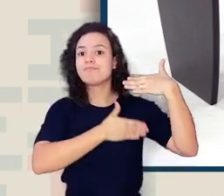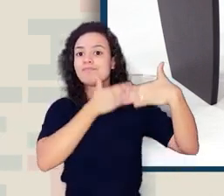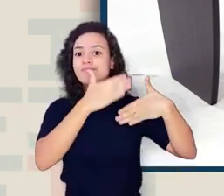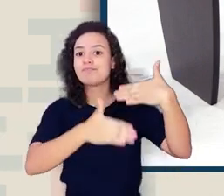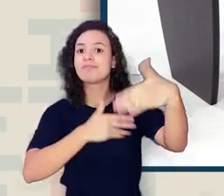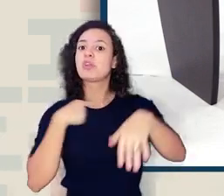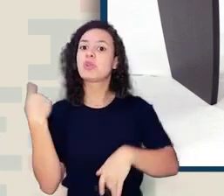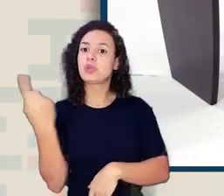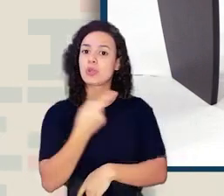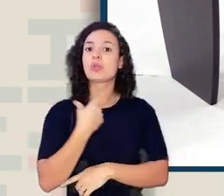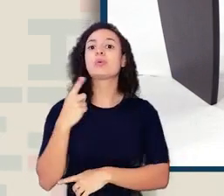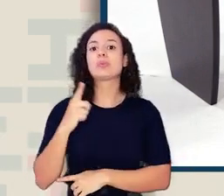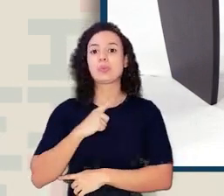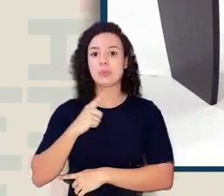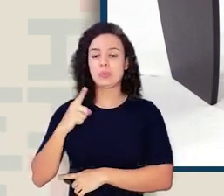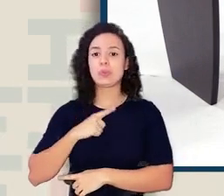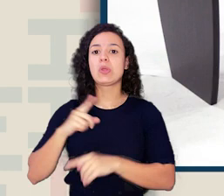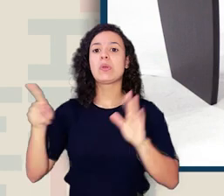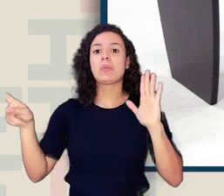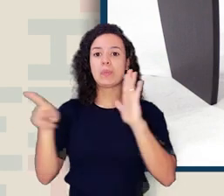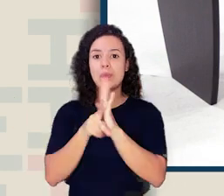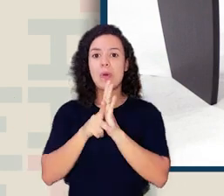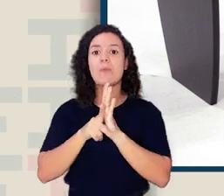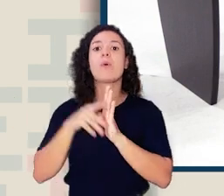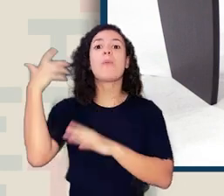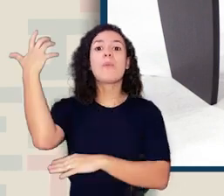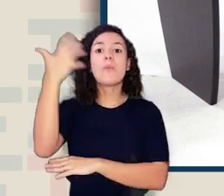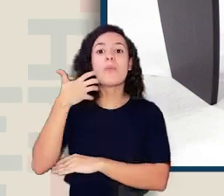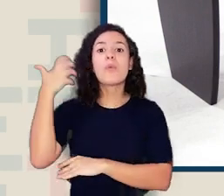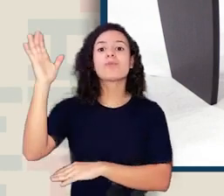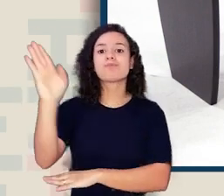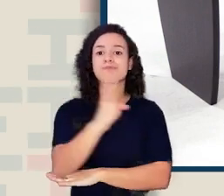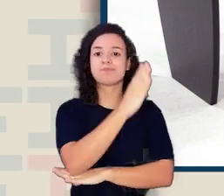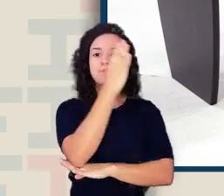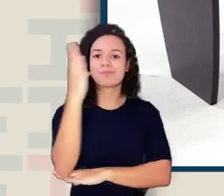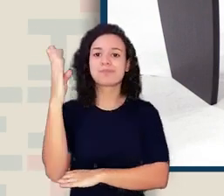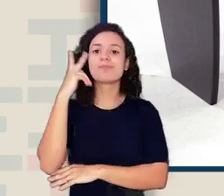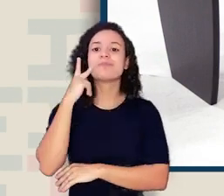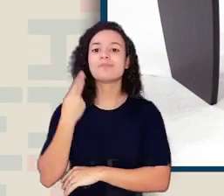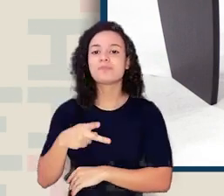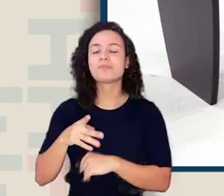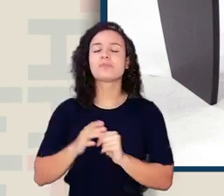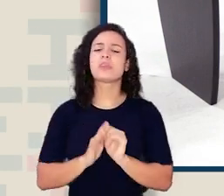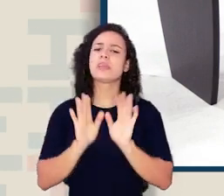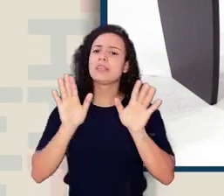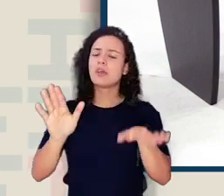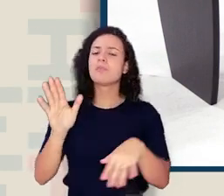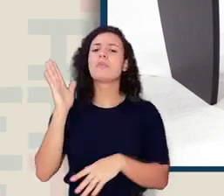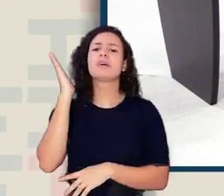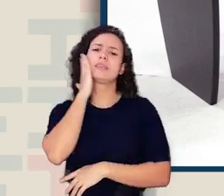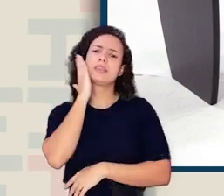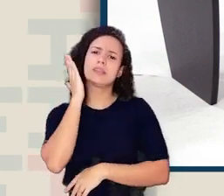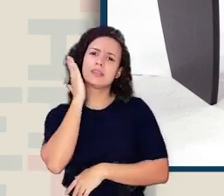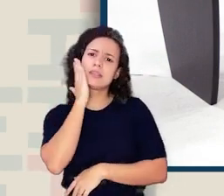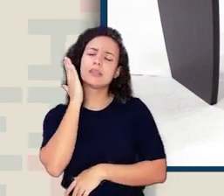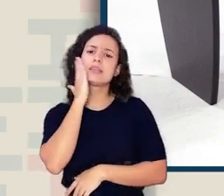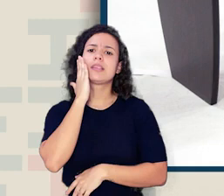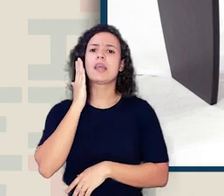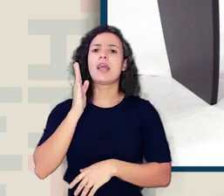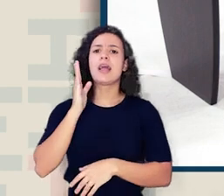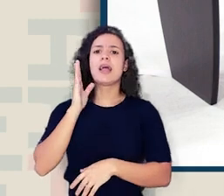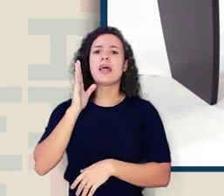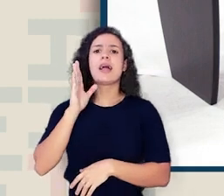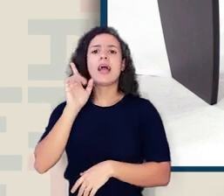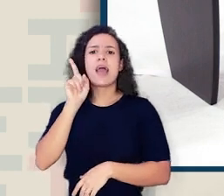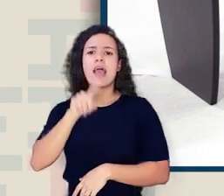andamentos diversos que nós temos também no repertório do maracatu cearense. Para que a gente possa, então, passear e